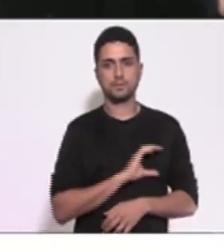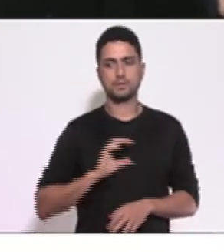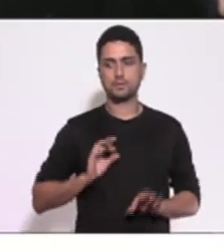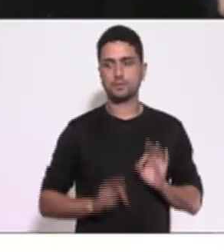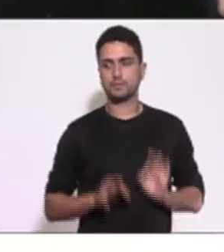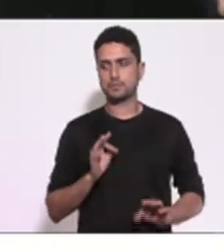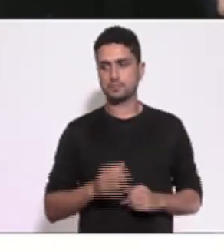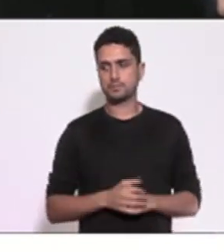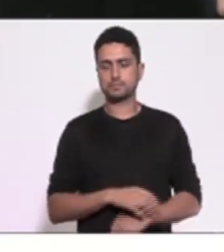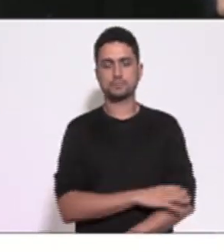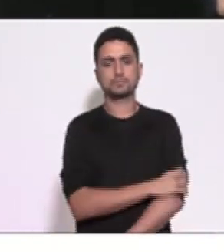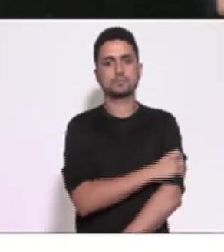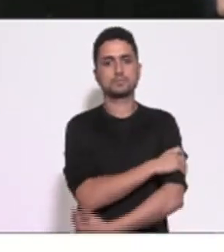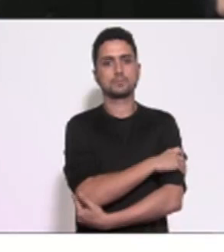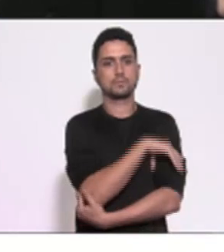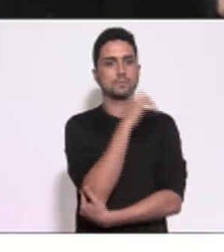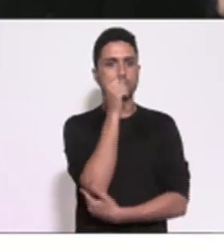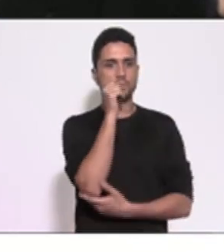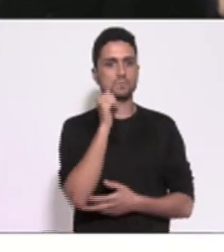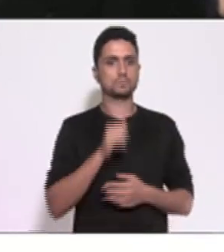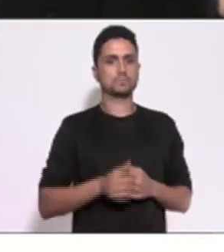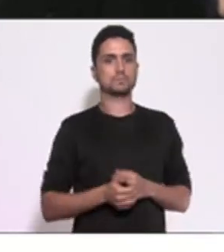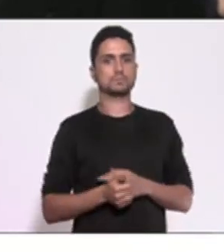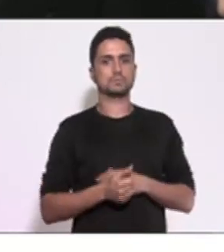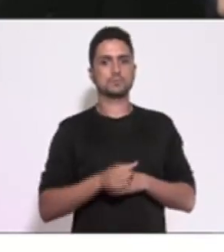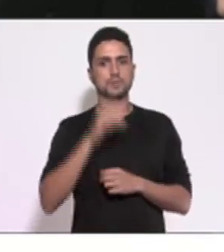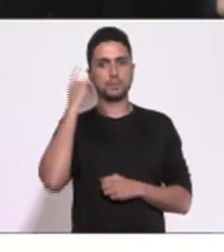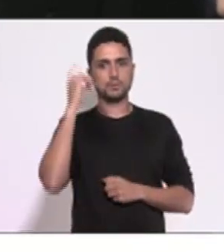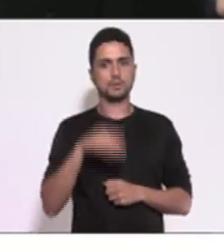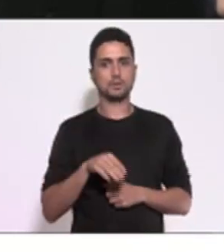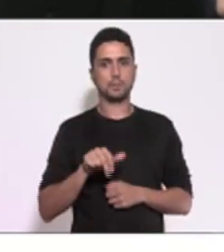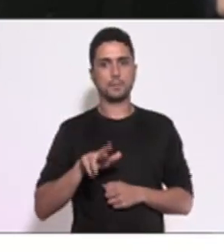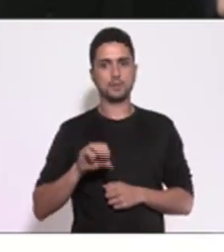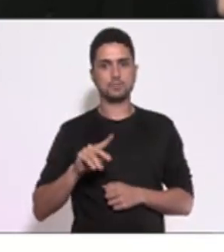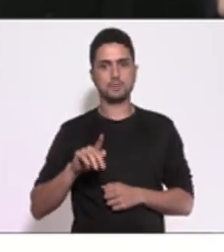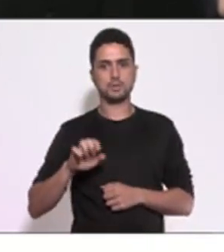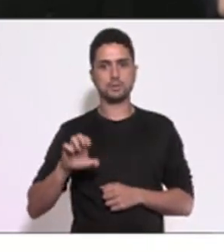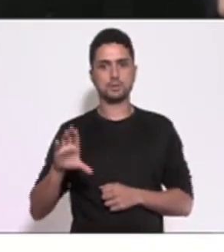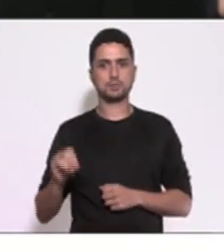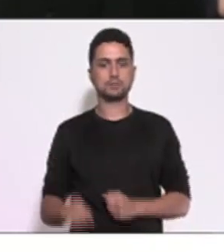Justiça. Para emitir parecer pela Comissão de Constituição e Justiça, deputado Márcio Pacheco.